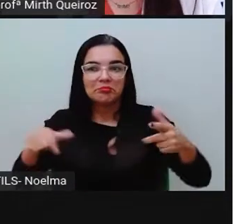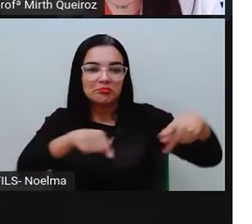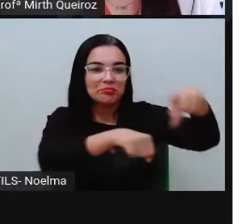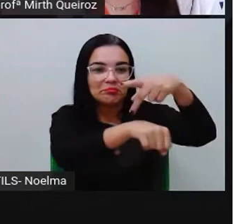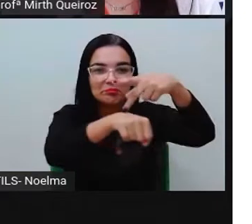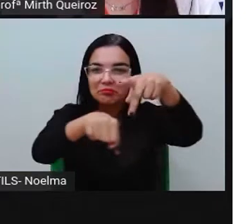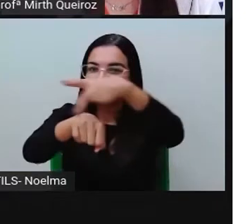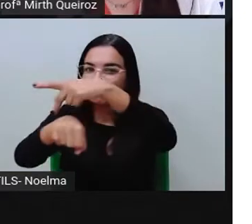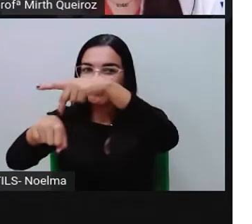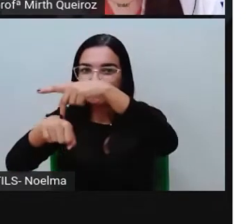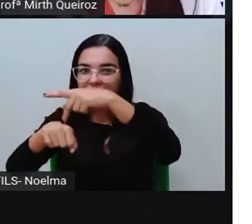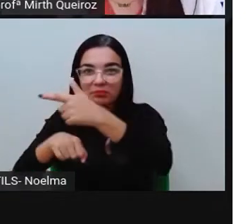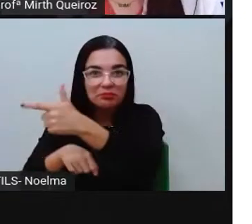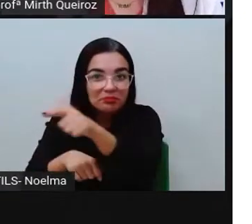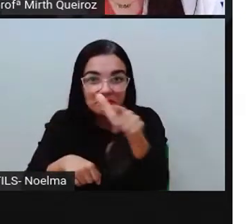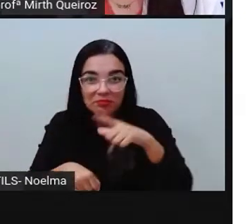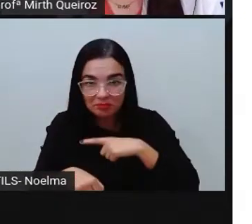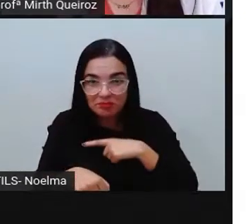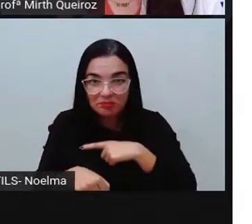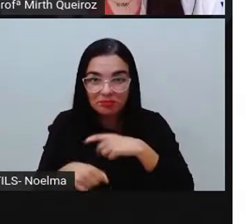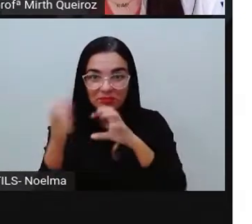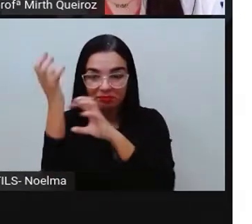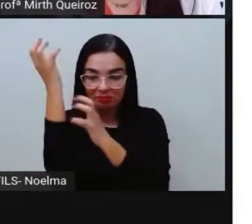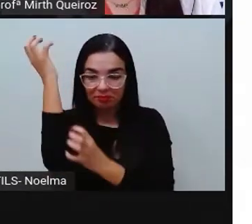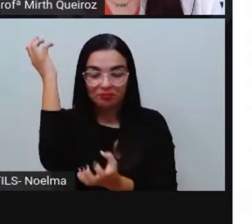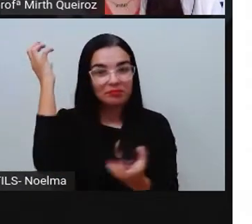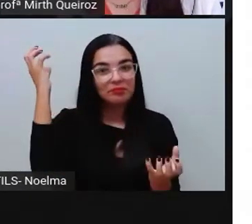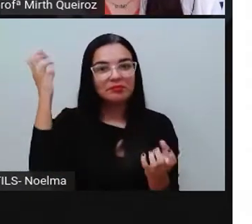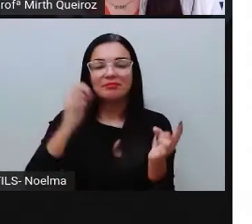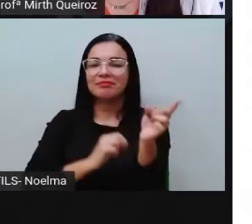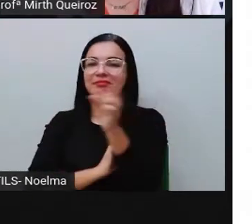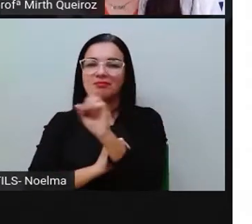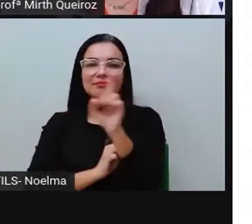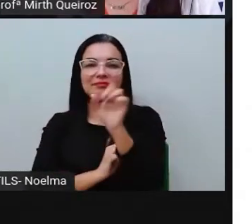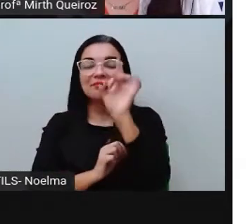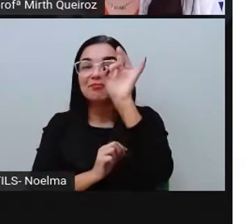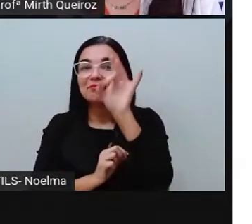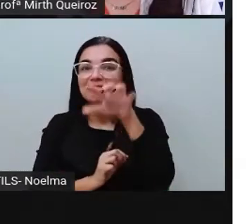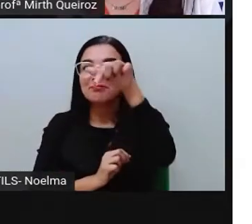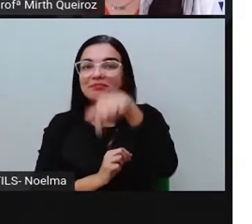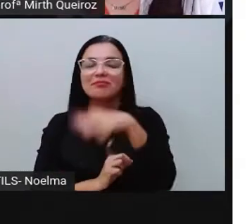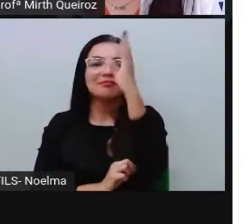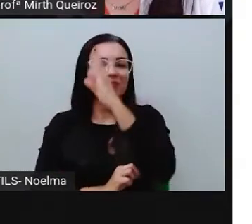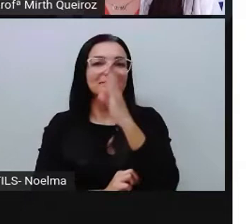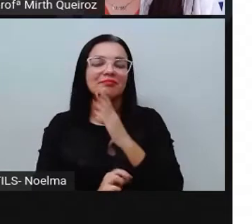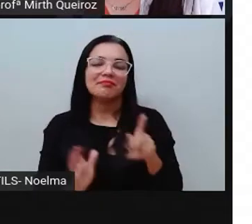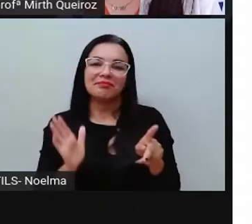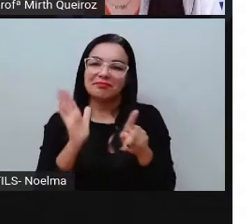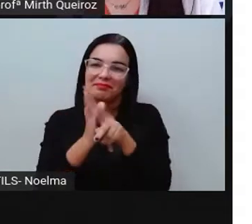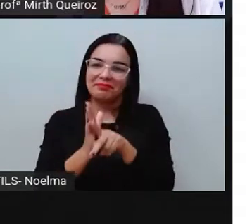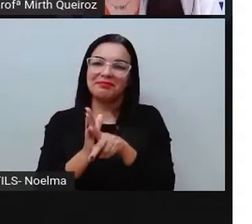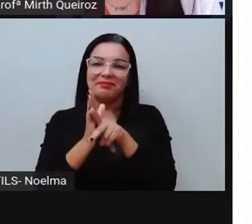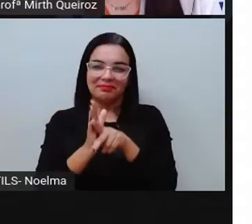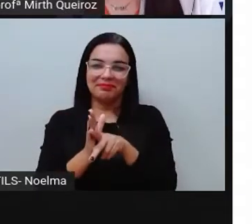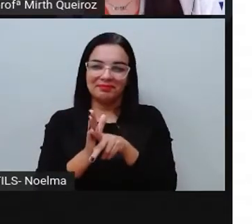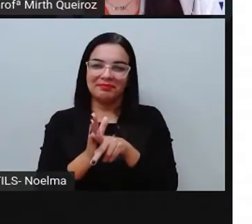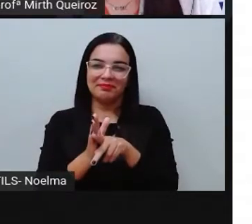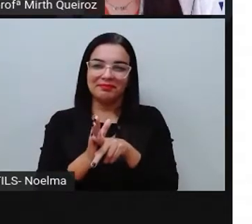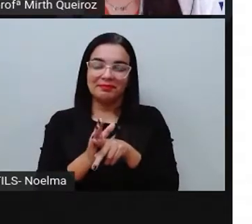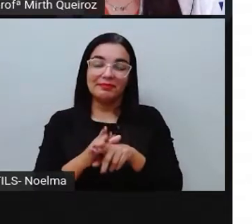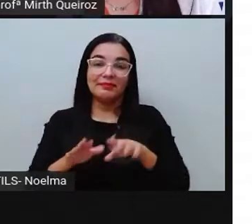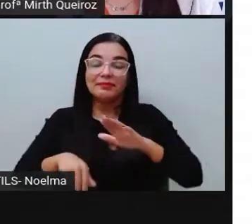a 11% do nosso país e 70% desse bioma vai estar na